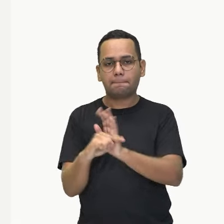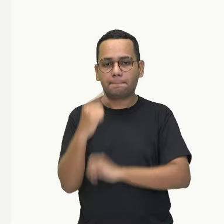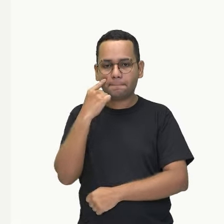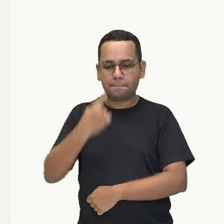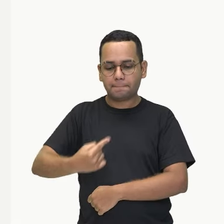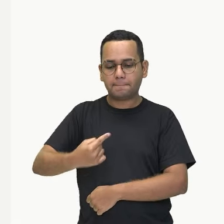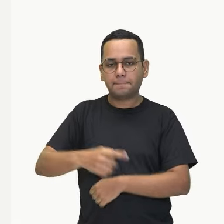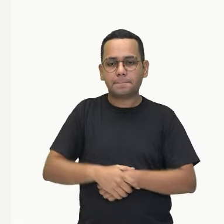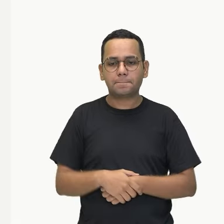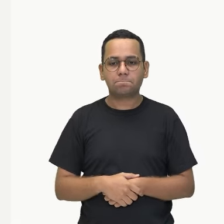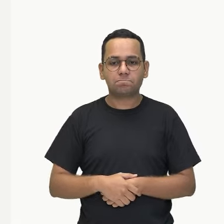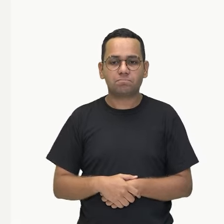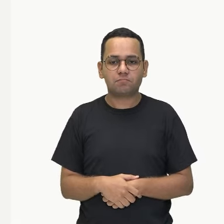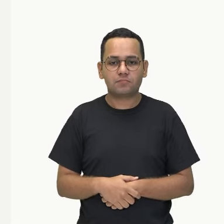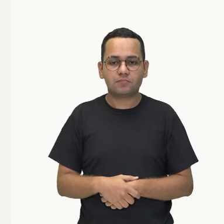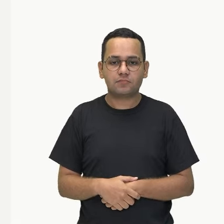menos.